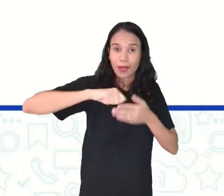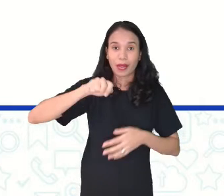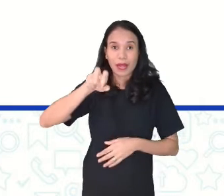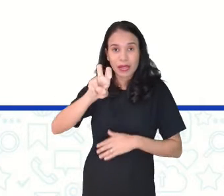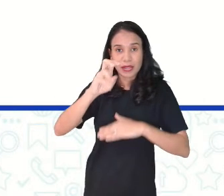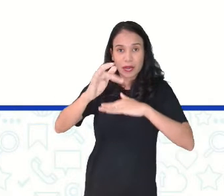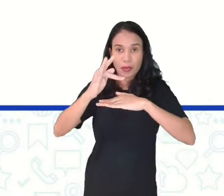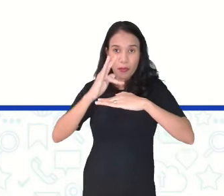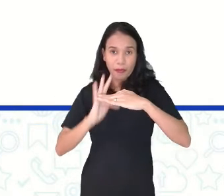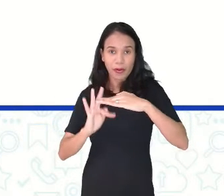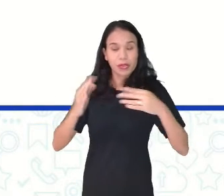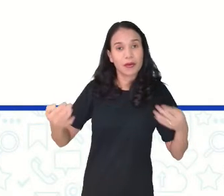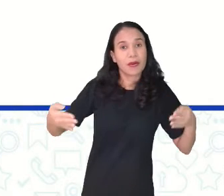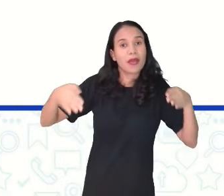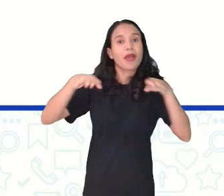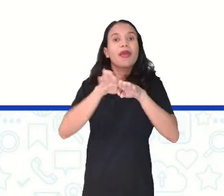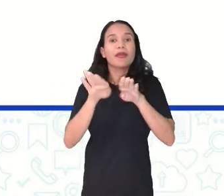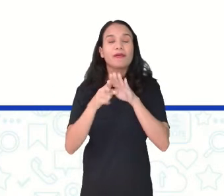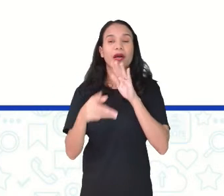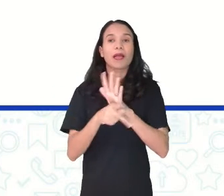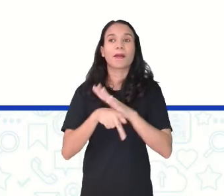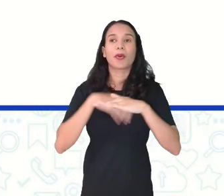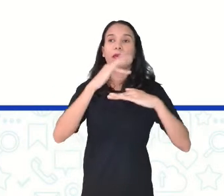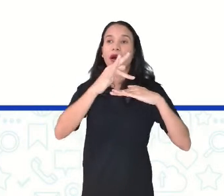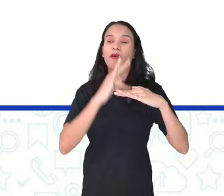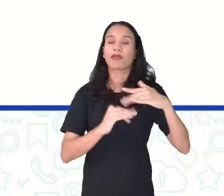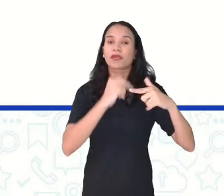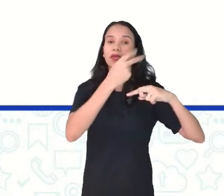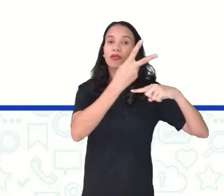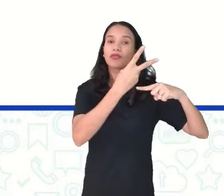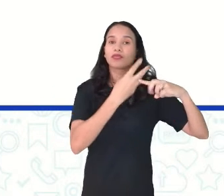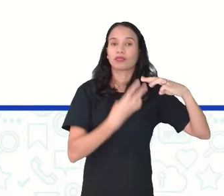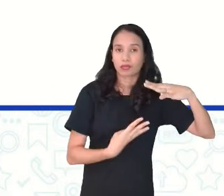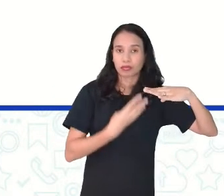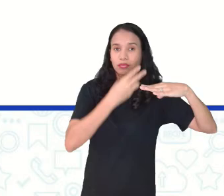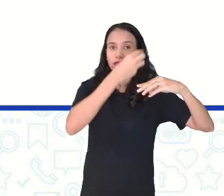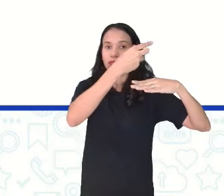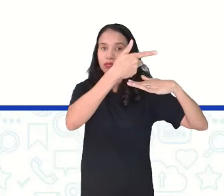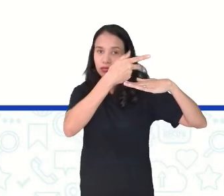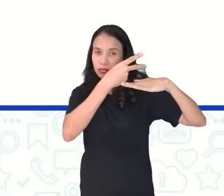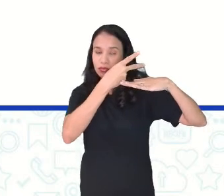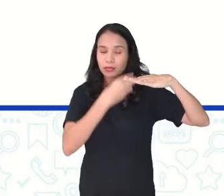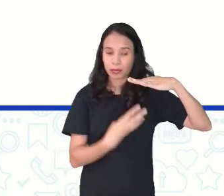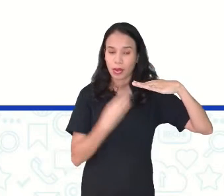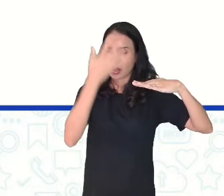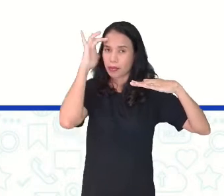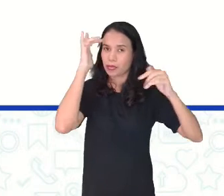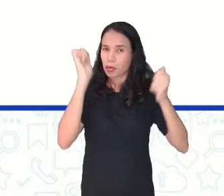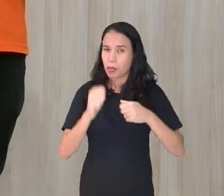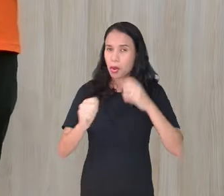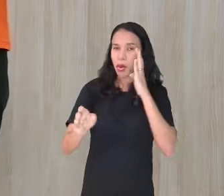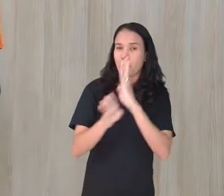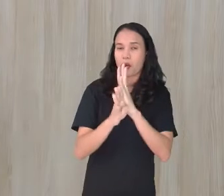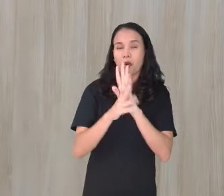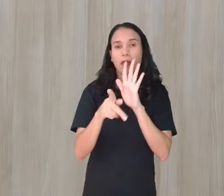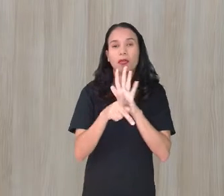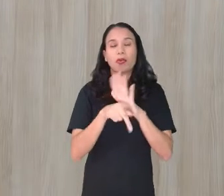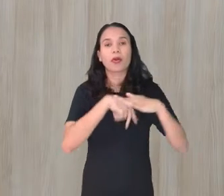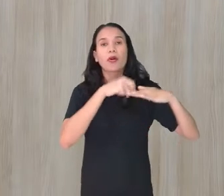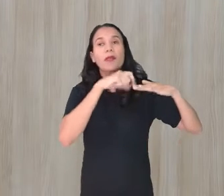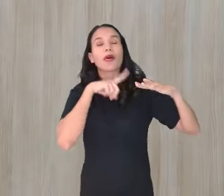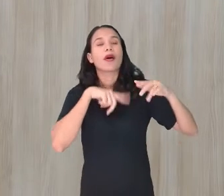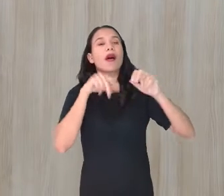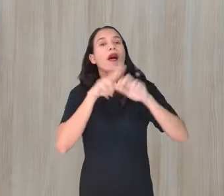5 frações equivalentes à fração 2/3. Então, você pode encontrar frações equivalentes